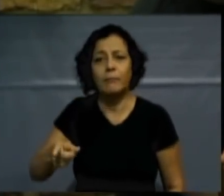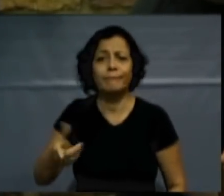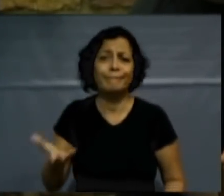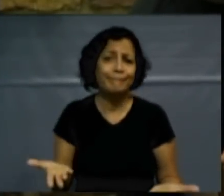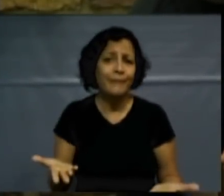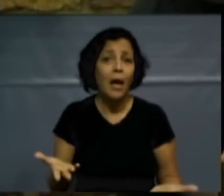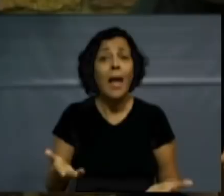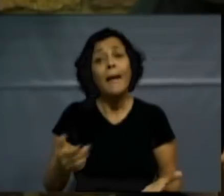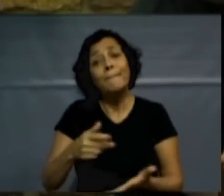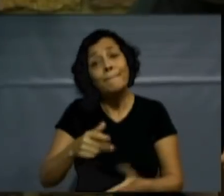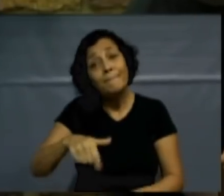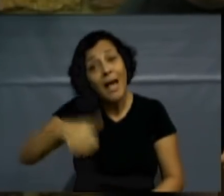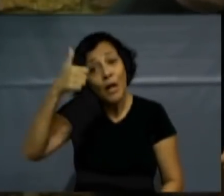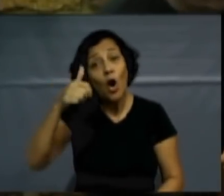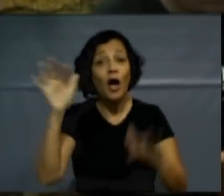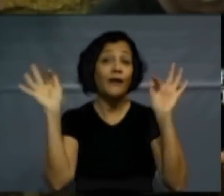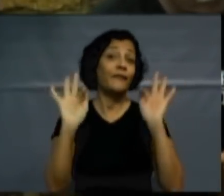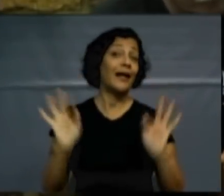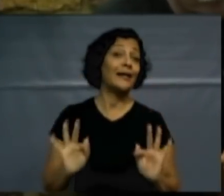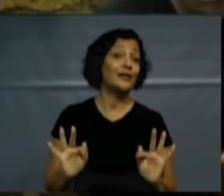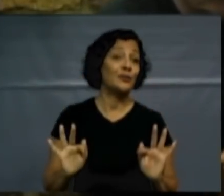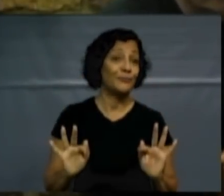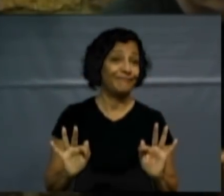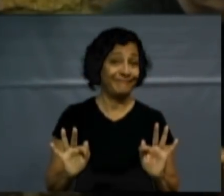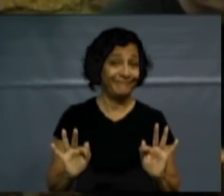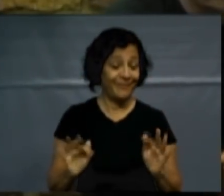ter a felicidade. E essas